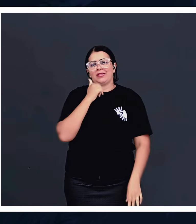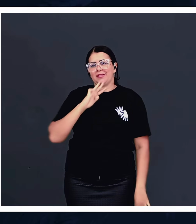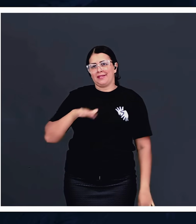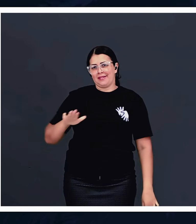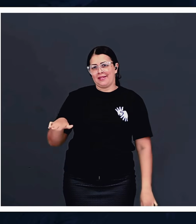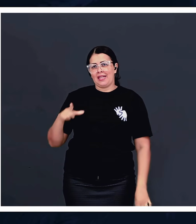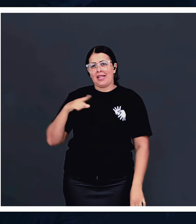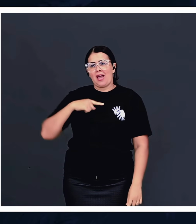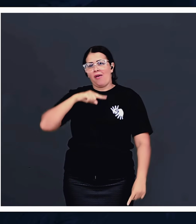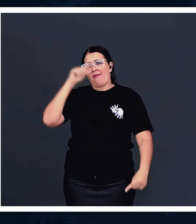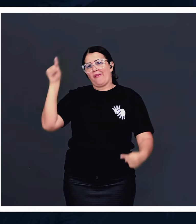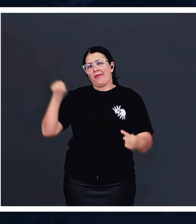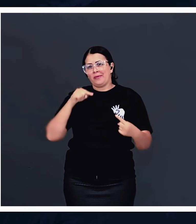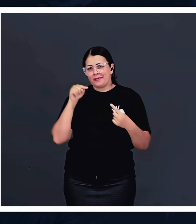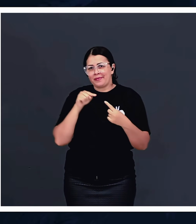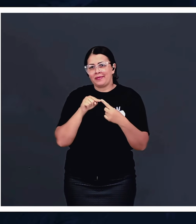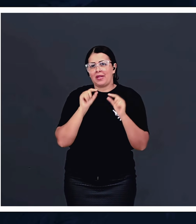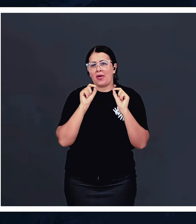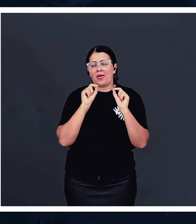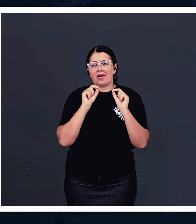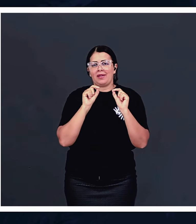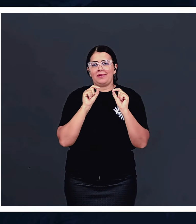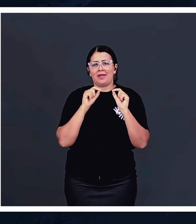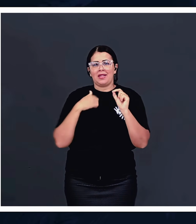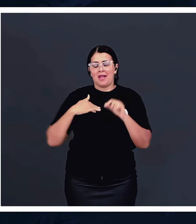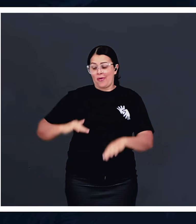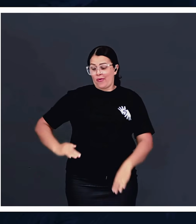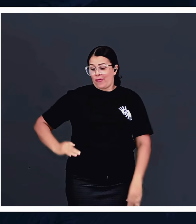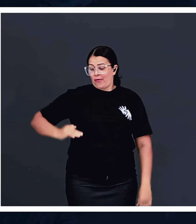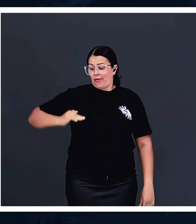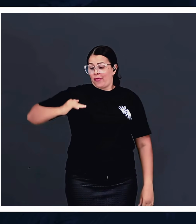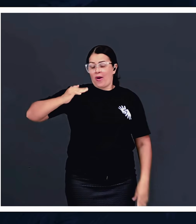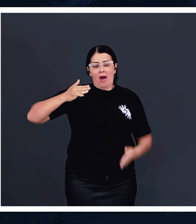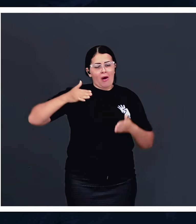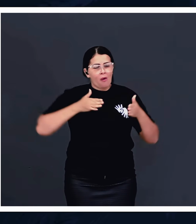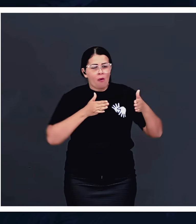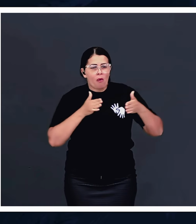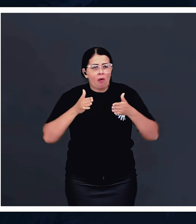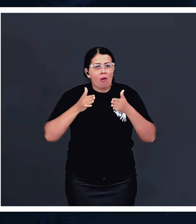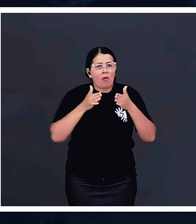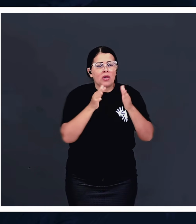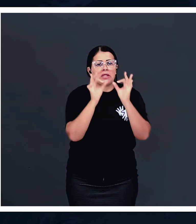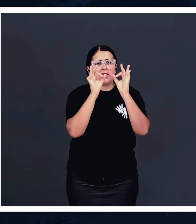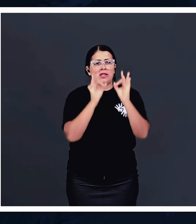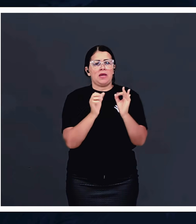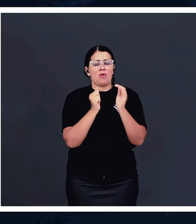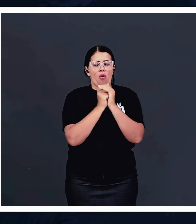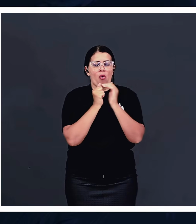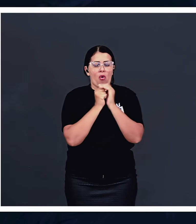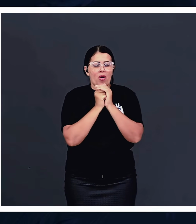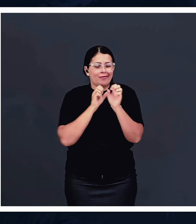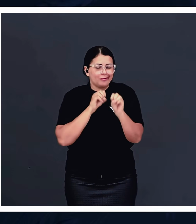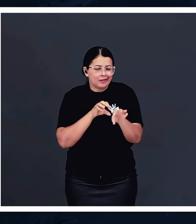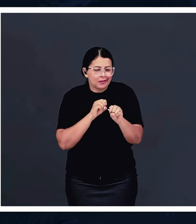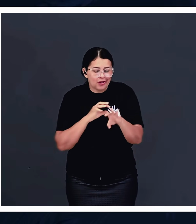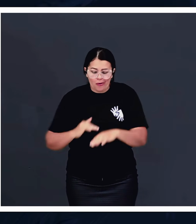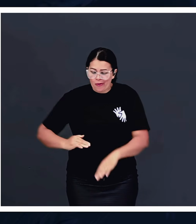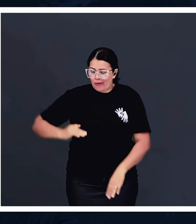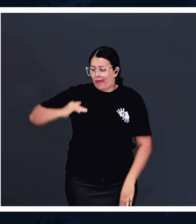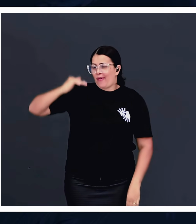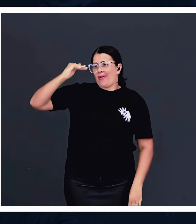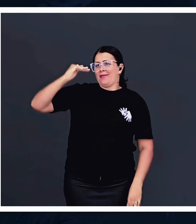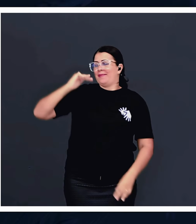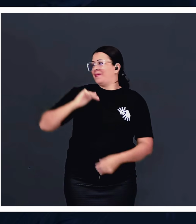têm um objetivo, que é formar essa criança na presença do Senhor, cobrindo ela em oração e ensino. Né, Ana